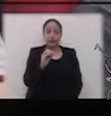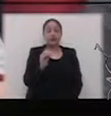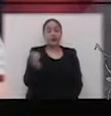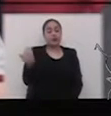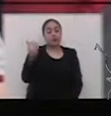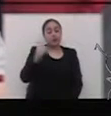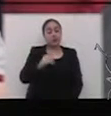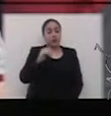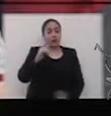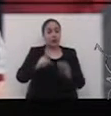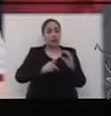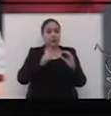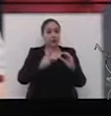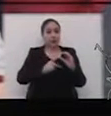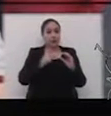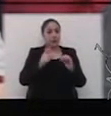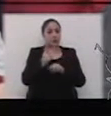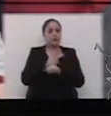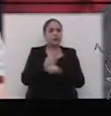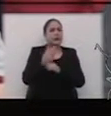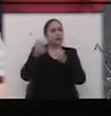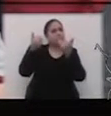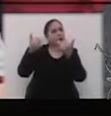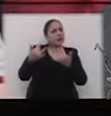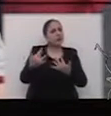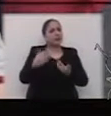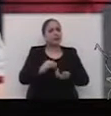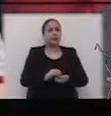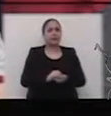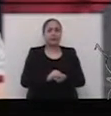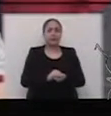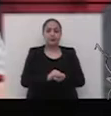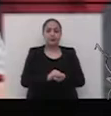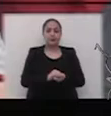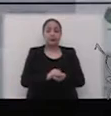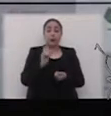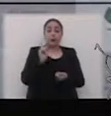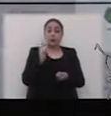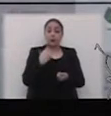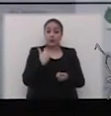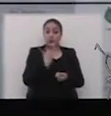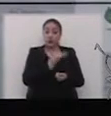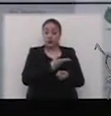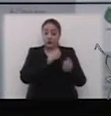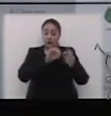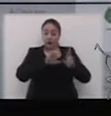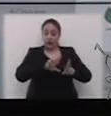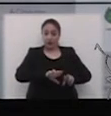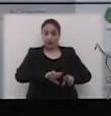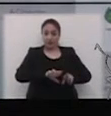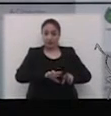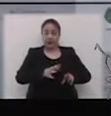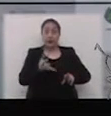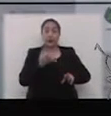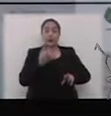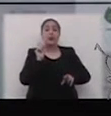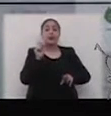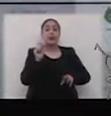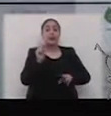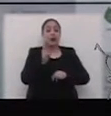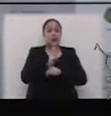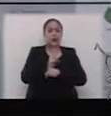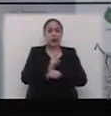Marcolan veio até a Câmara de Vereadores em busca de esclarecimentos. O que nós do setor gostaríamos é